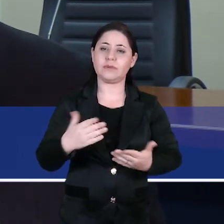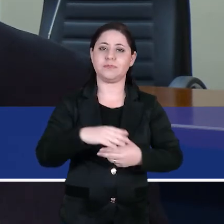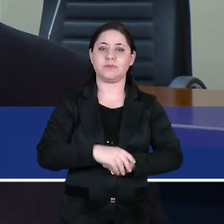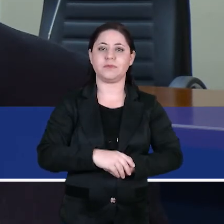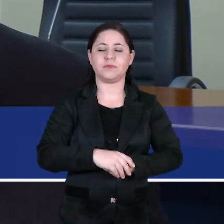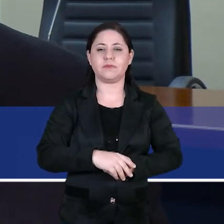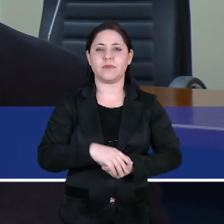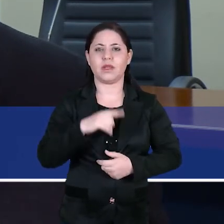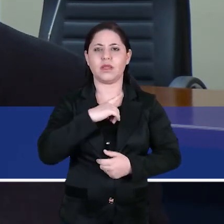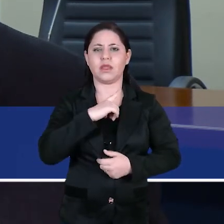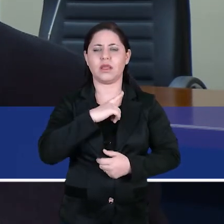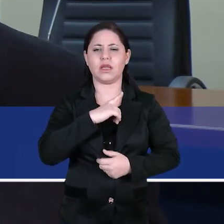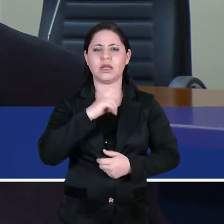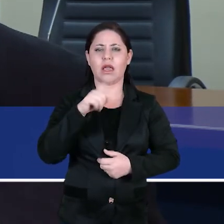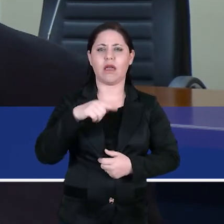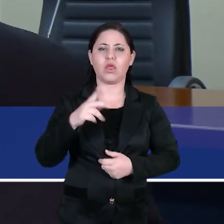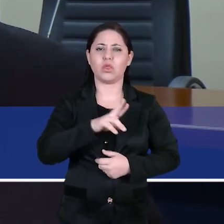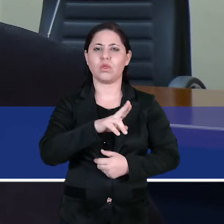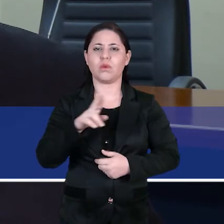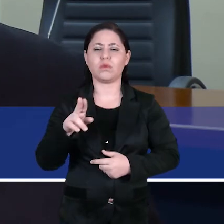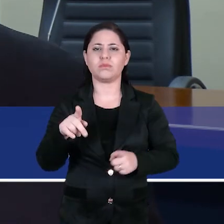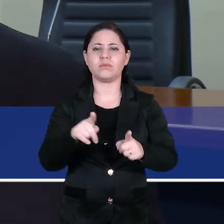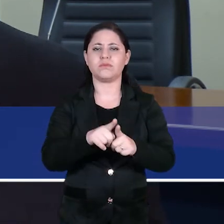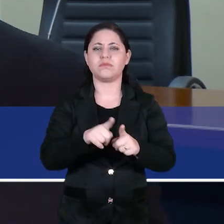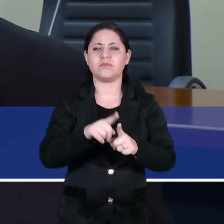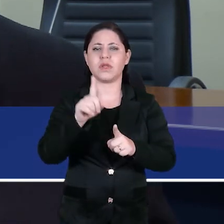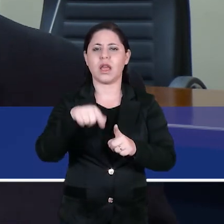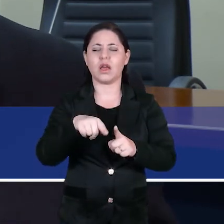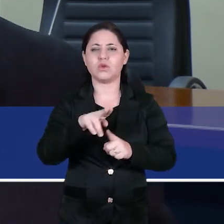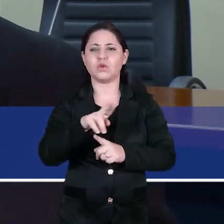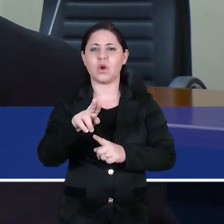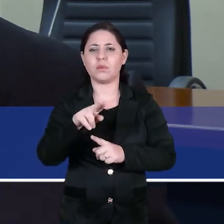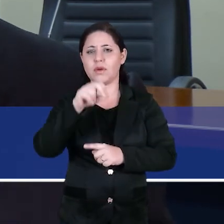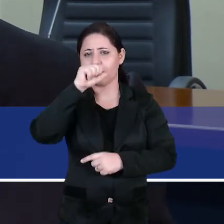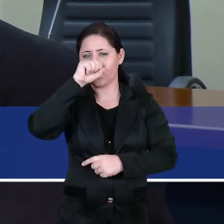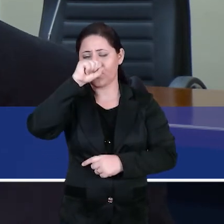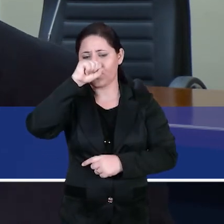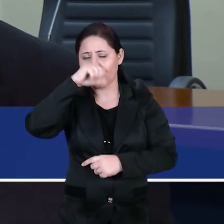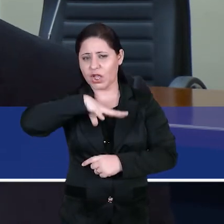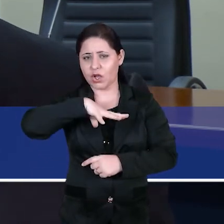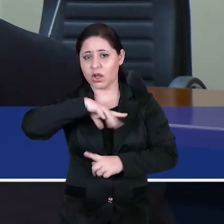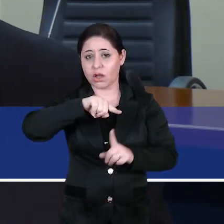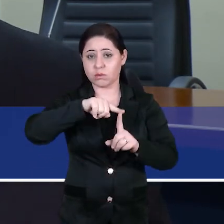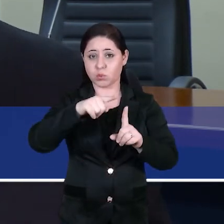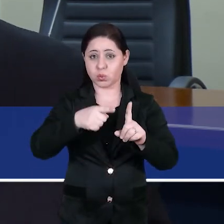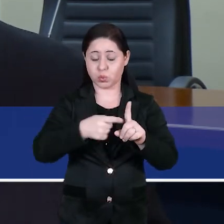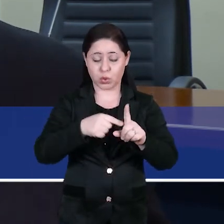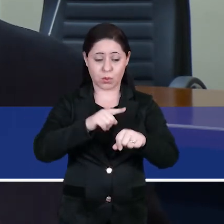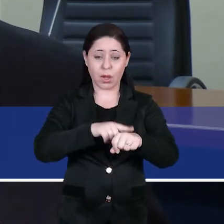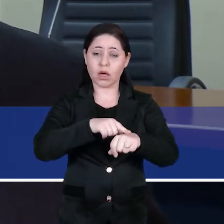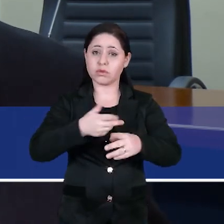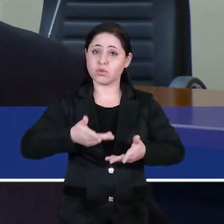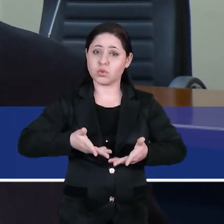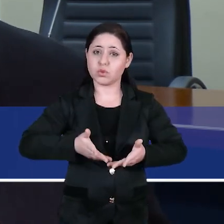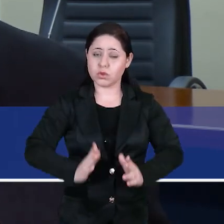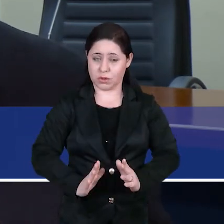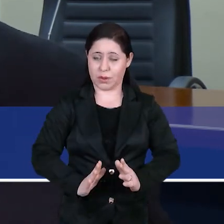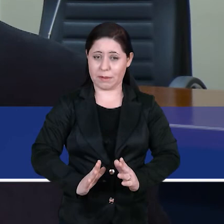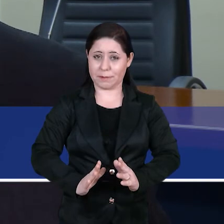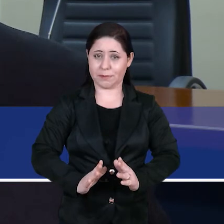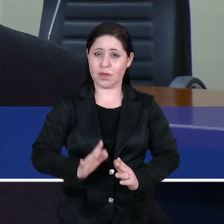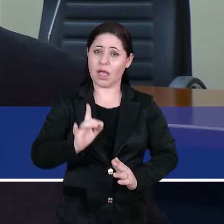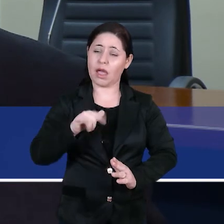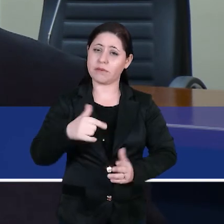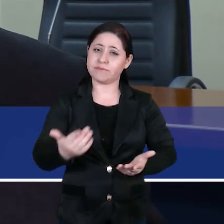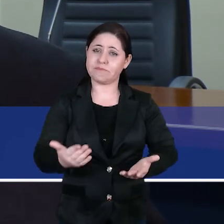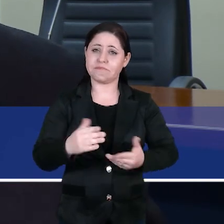que quando você trata nesse sentido, e o nome já também ele é bem sugestivo, que trata-se da violência, né, obstétrica contra